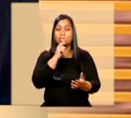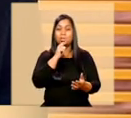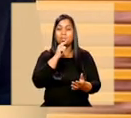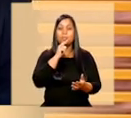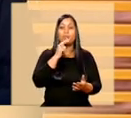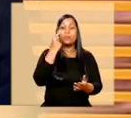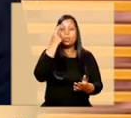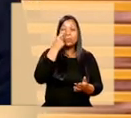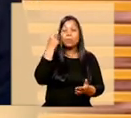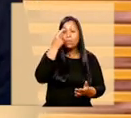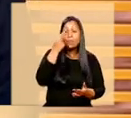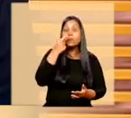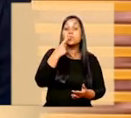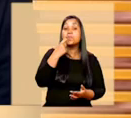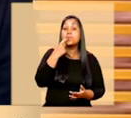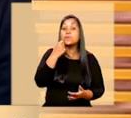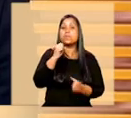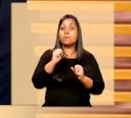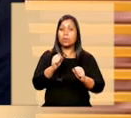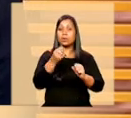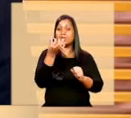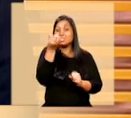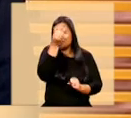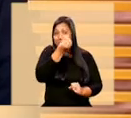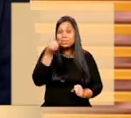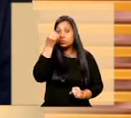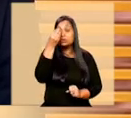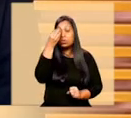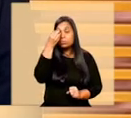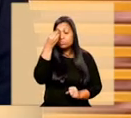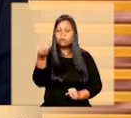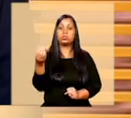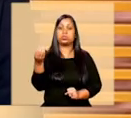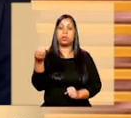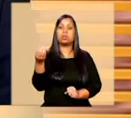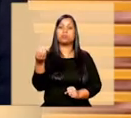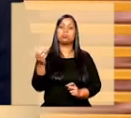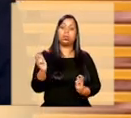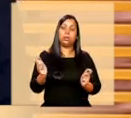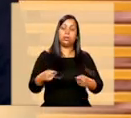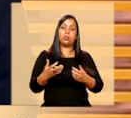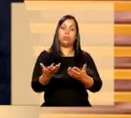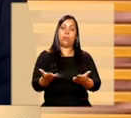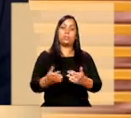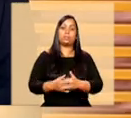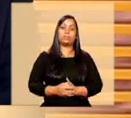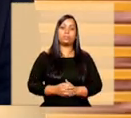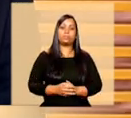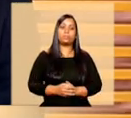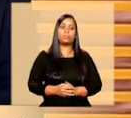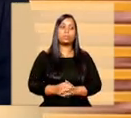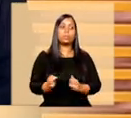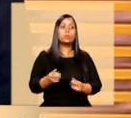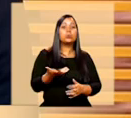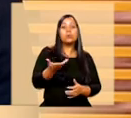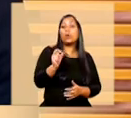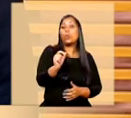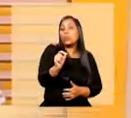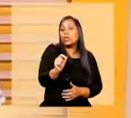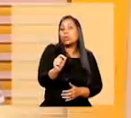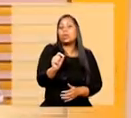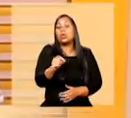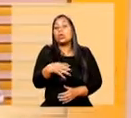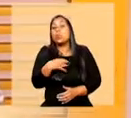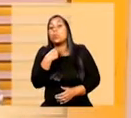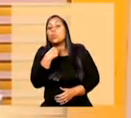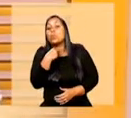chega sangue, por exemplo, nas córneas, a gente tem um prazo de 6 horas para tirar as córneas. Então, nessa situação, pode ser doada a córnea. O que pode ser doado